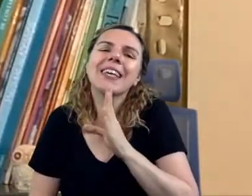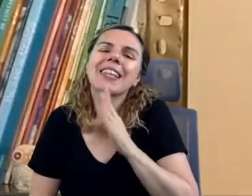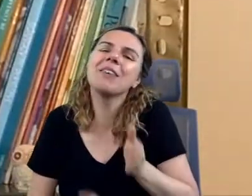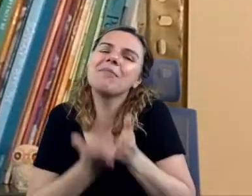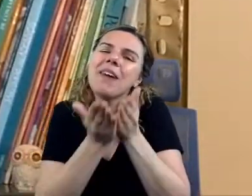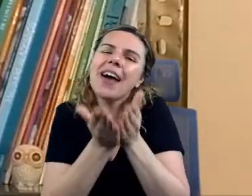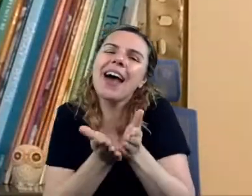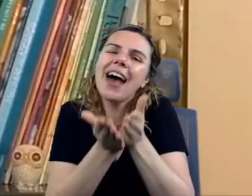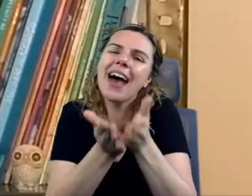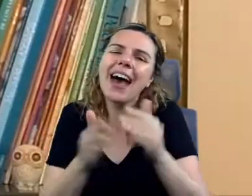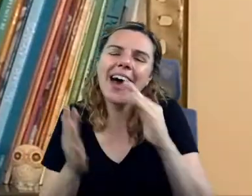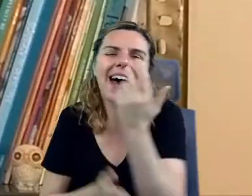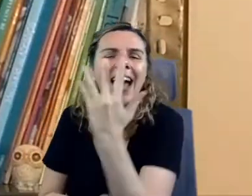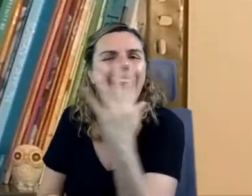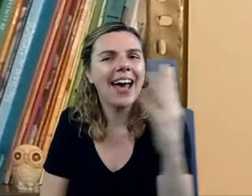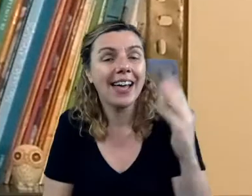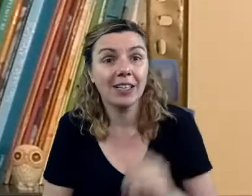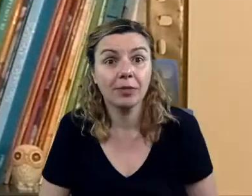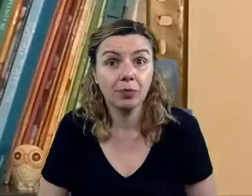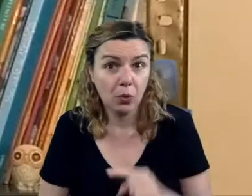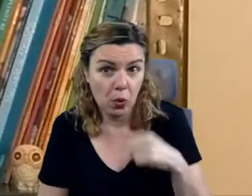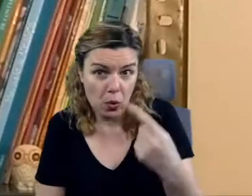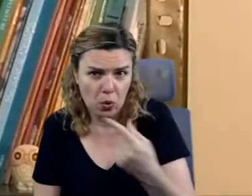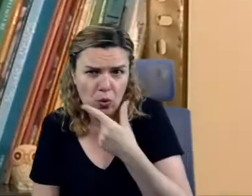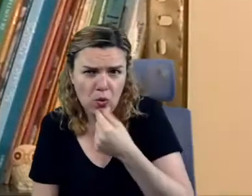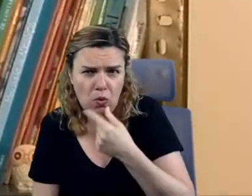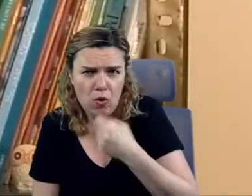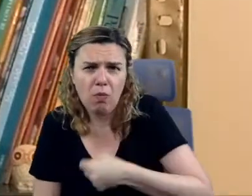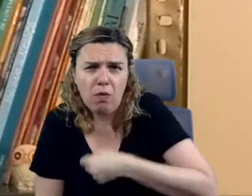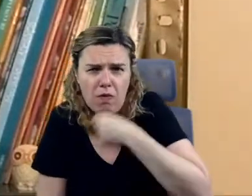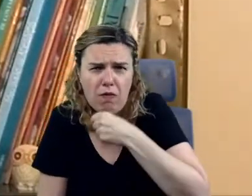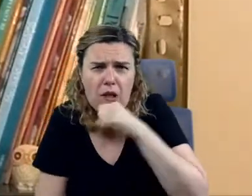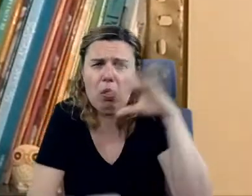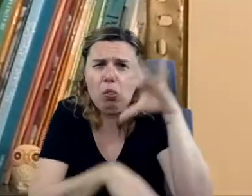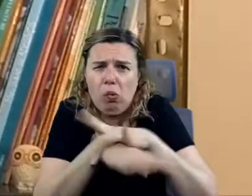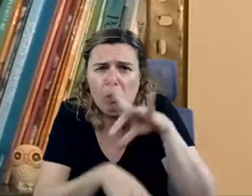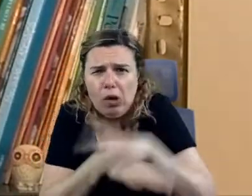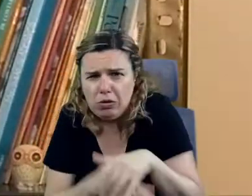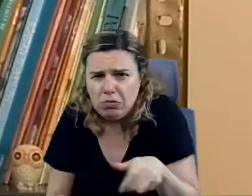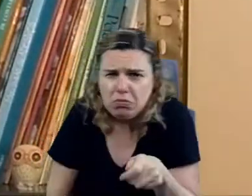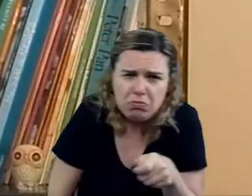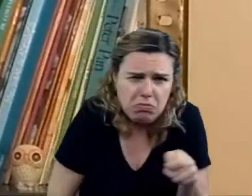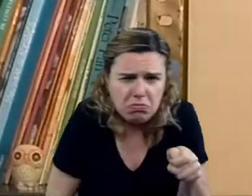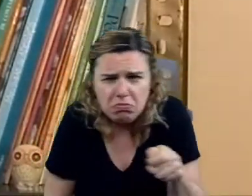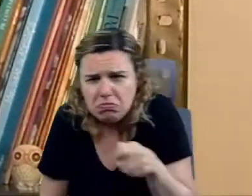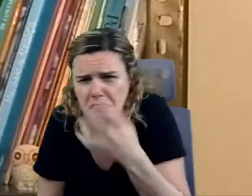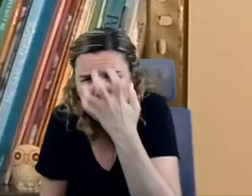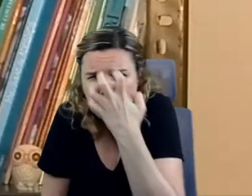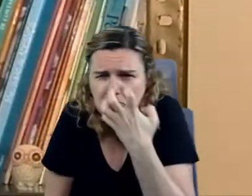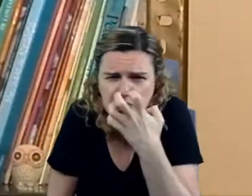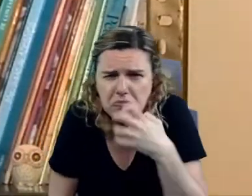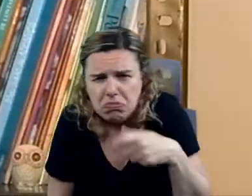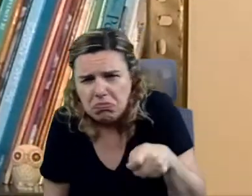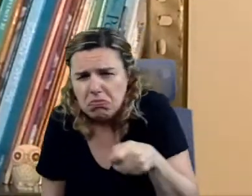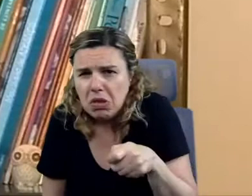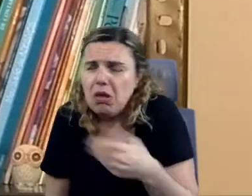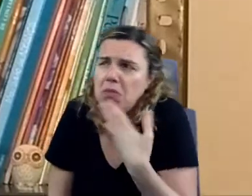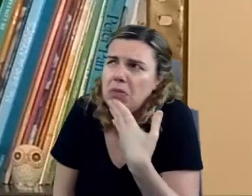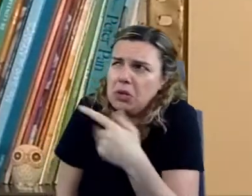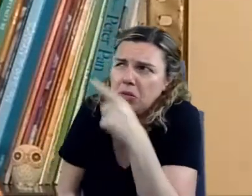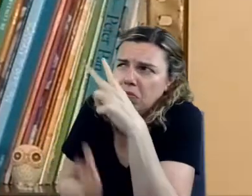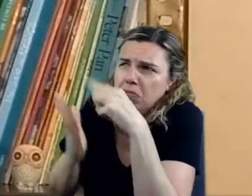nas barquinhas do parque. E um velho reumático, asmático, encurvado, reio e